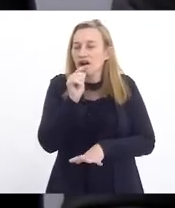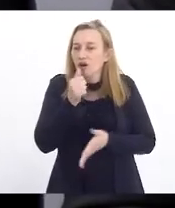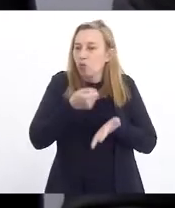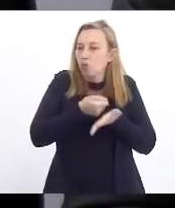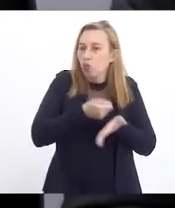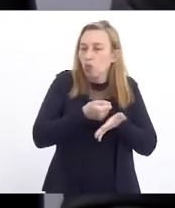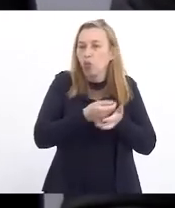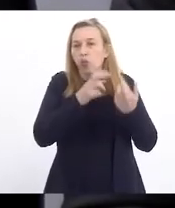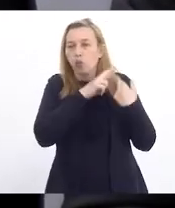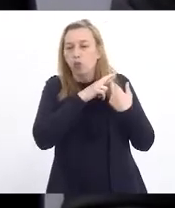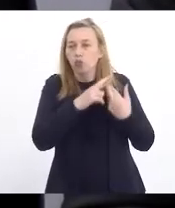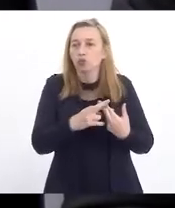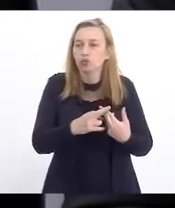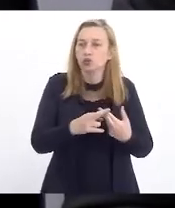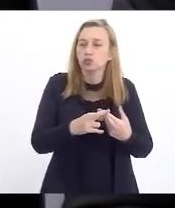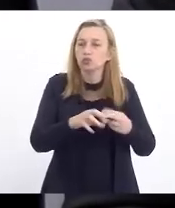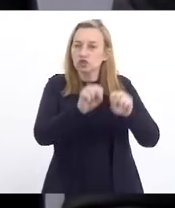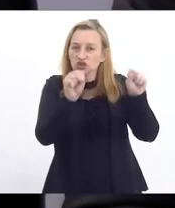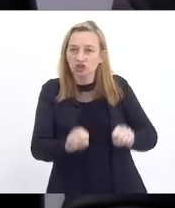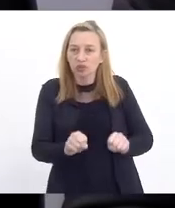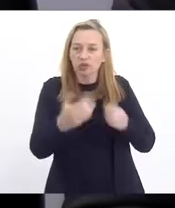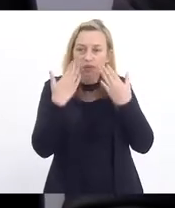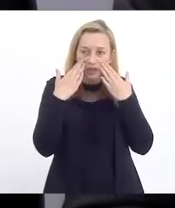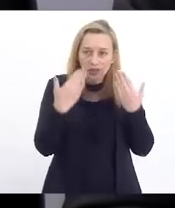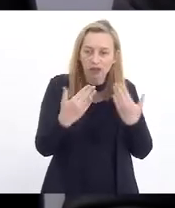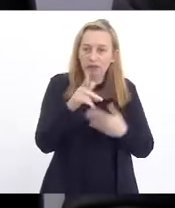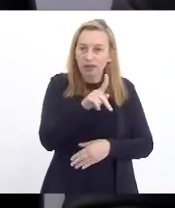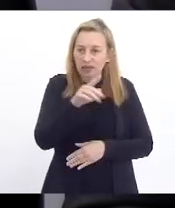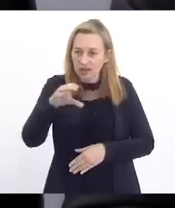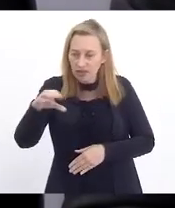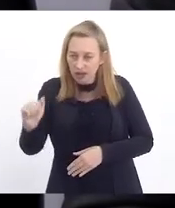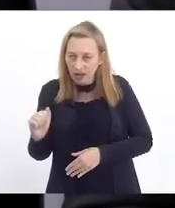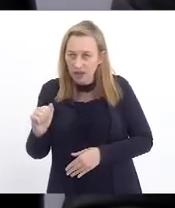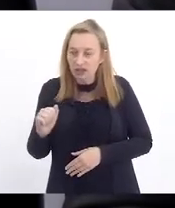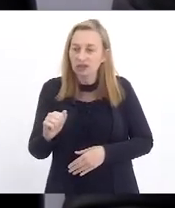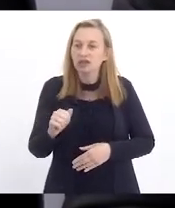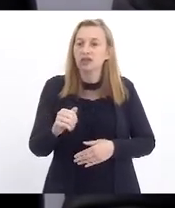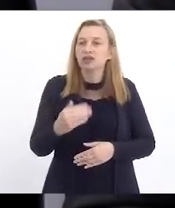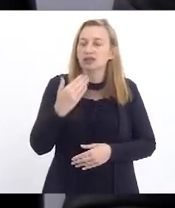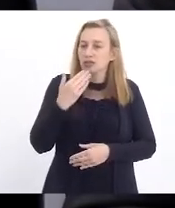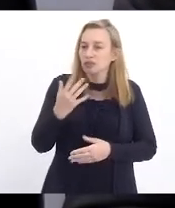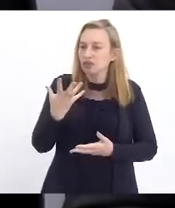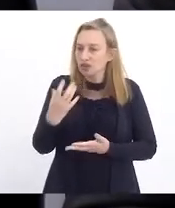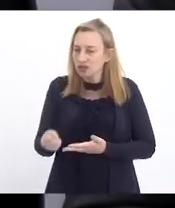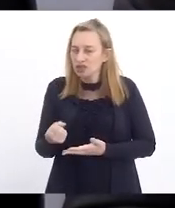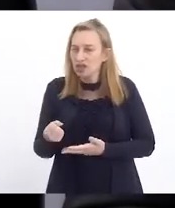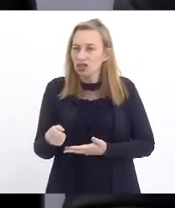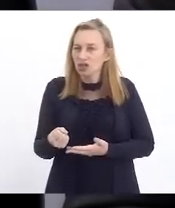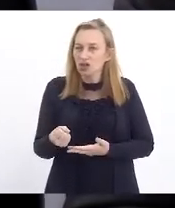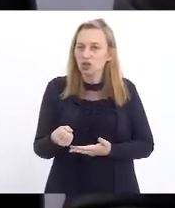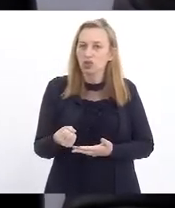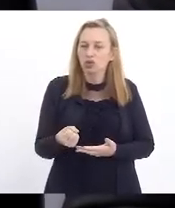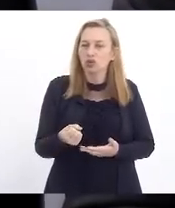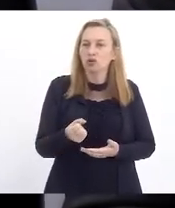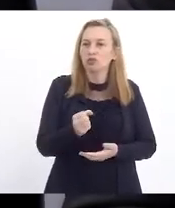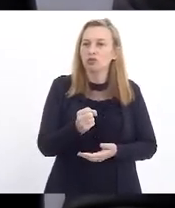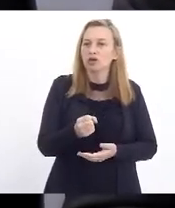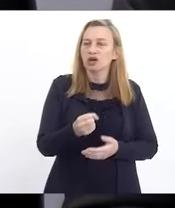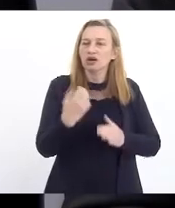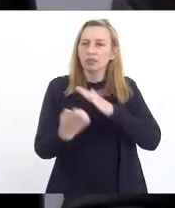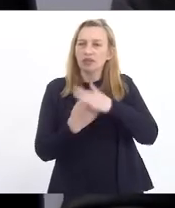dos responsáveis pelo sistema a apresentação do PSA. Essa recomendação foi acatada, essa notificação para a SEDAE já